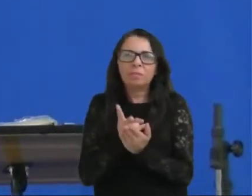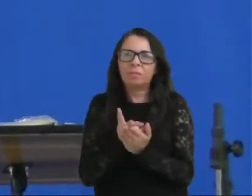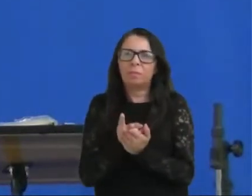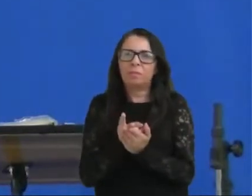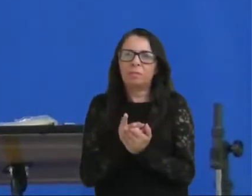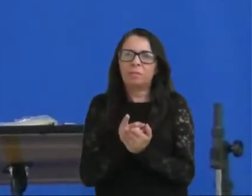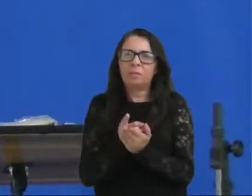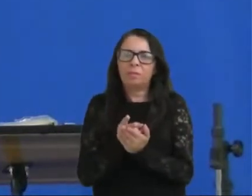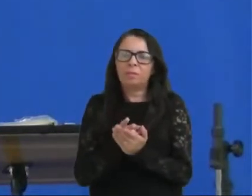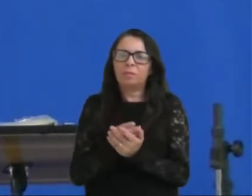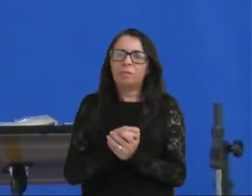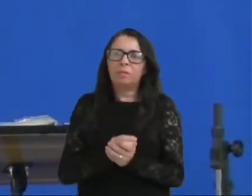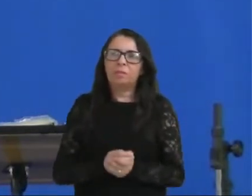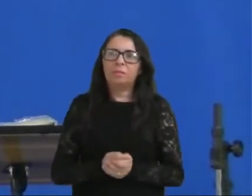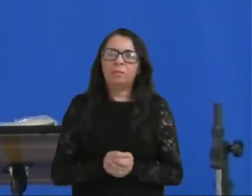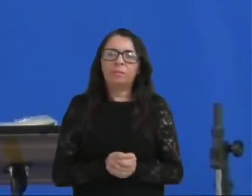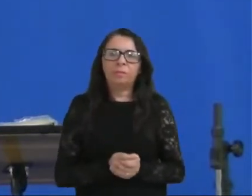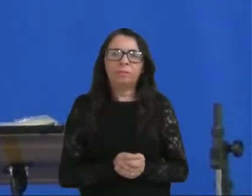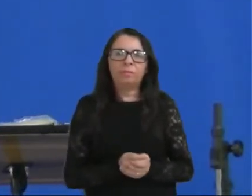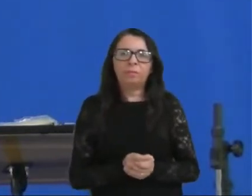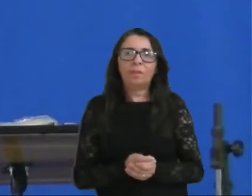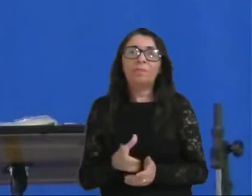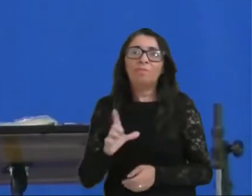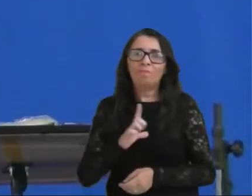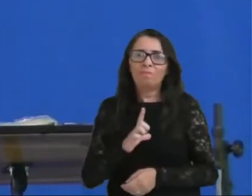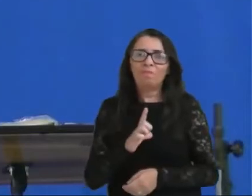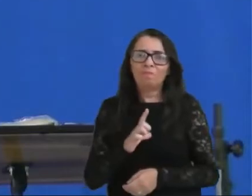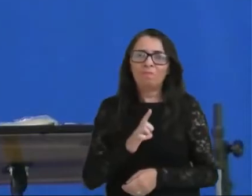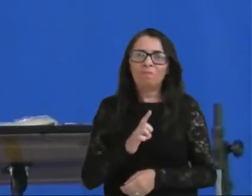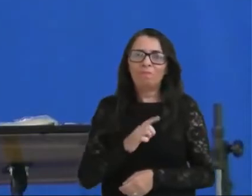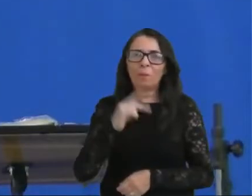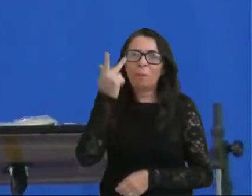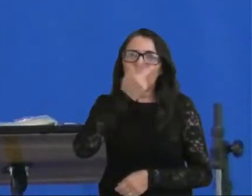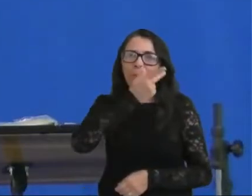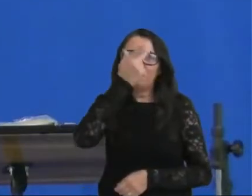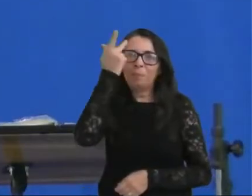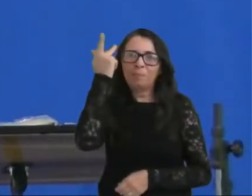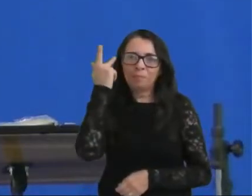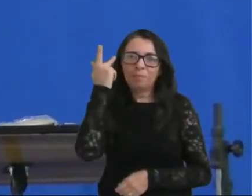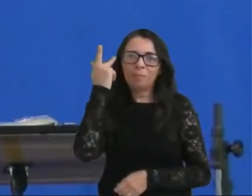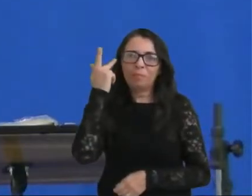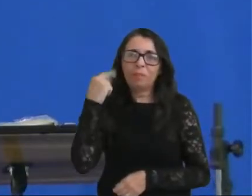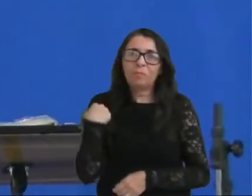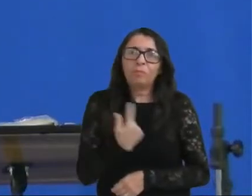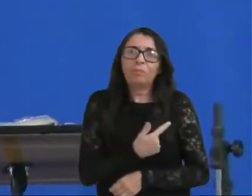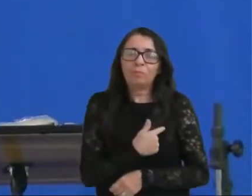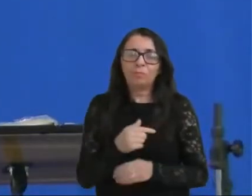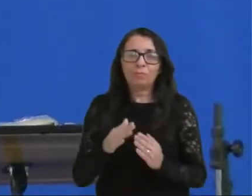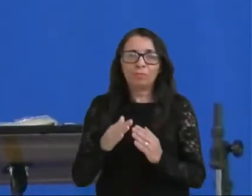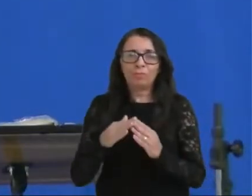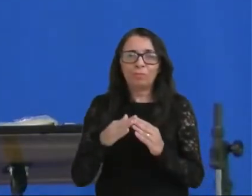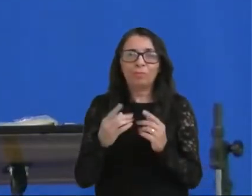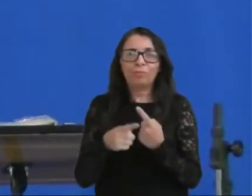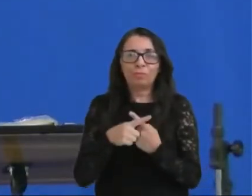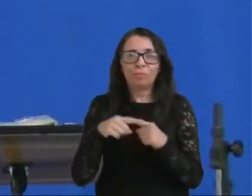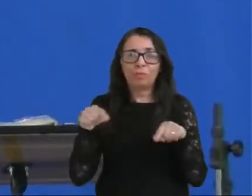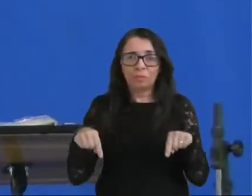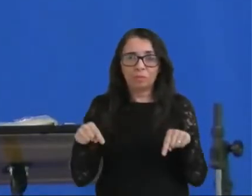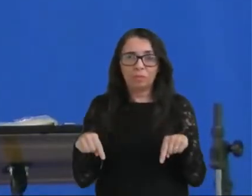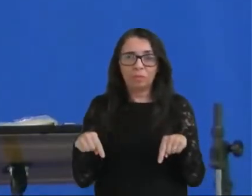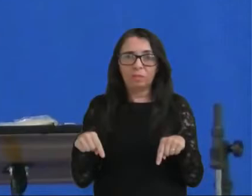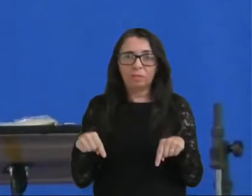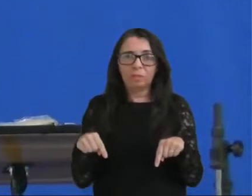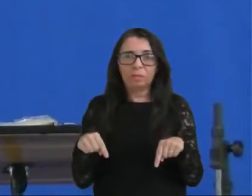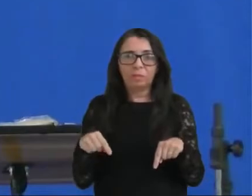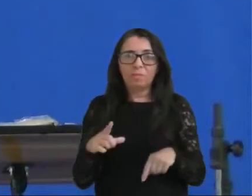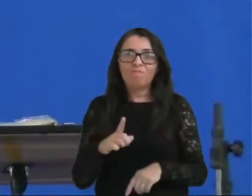irmão Márcio, da esposa da irmã Natália, também testou positivo. Então, é preocupante